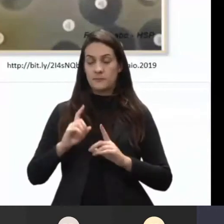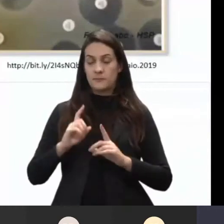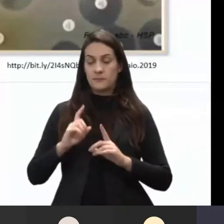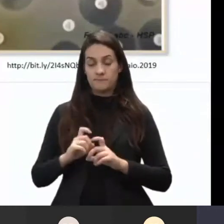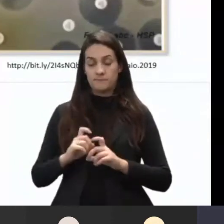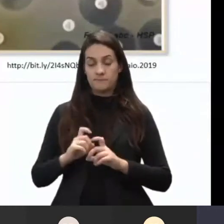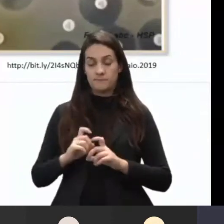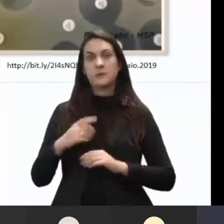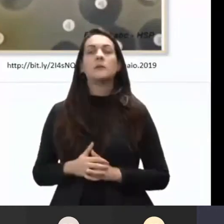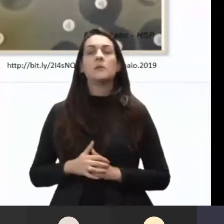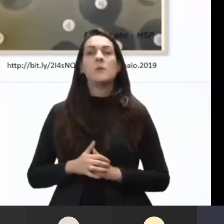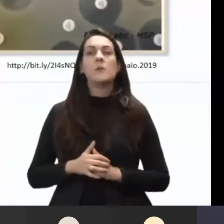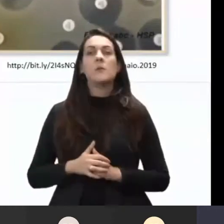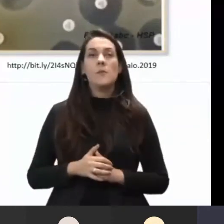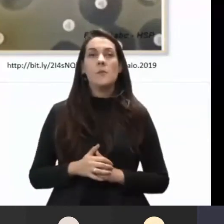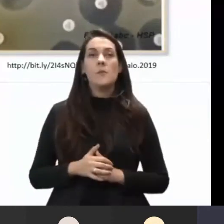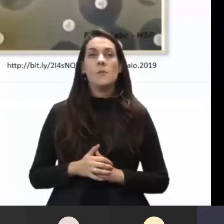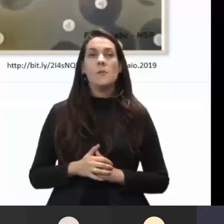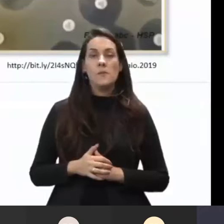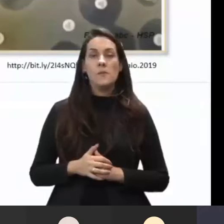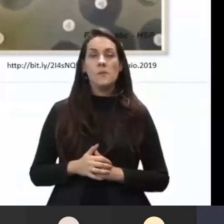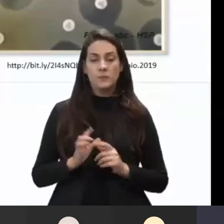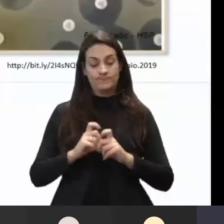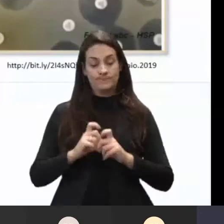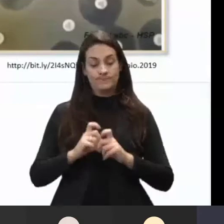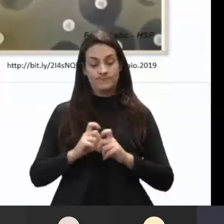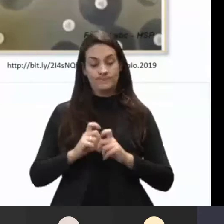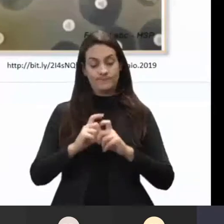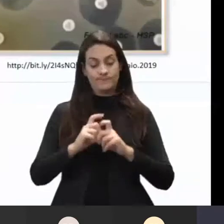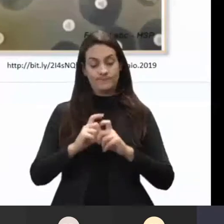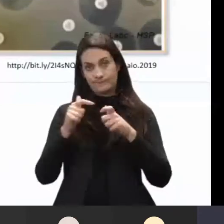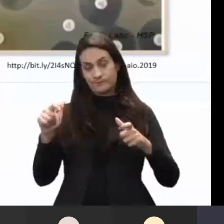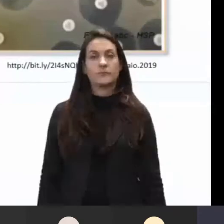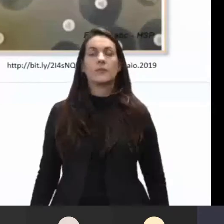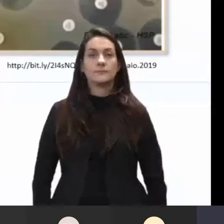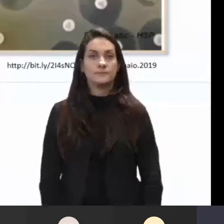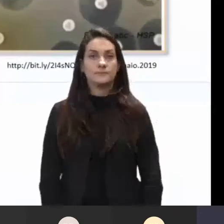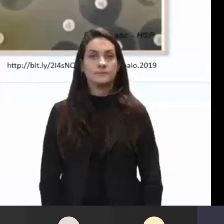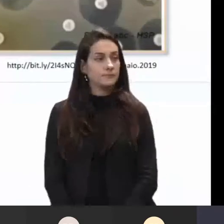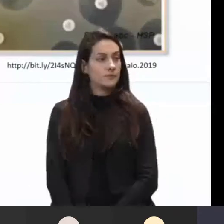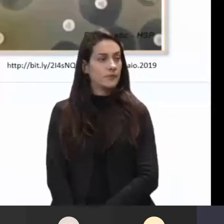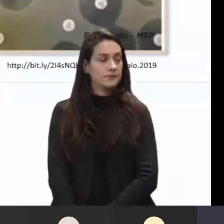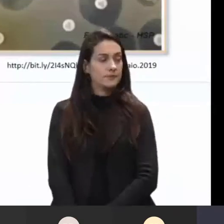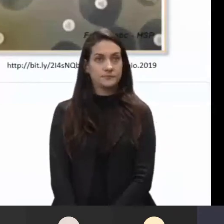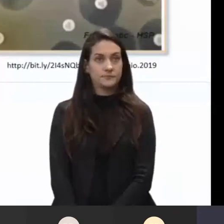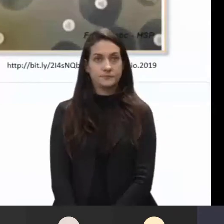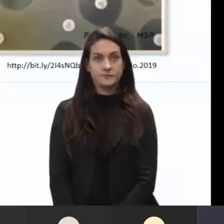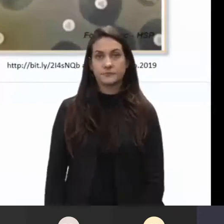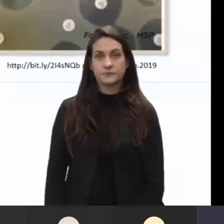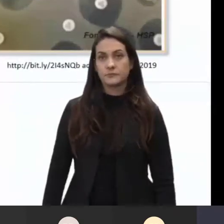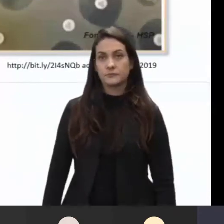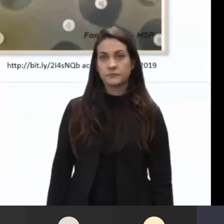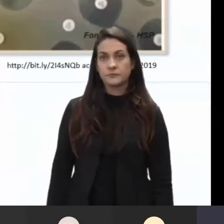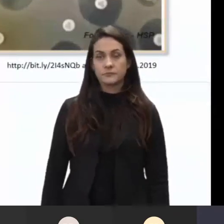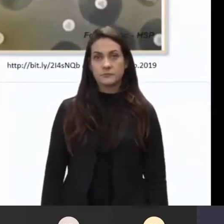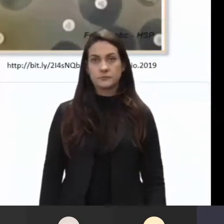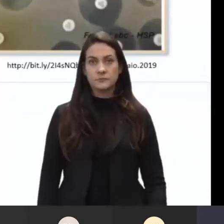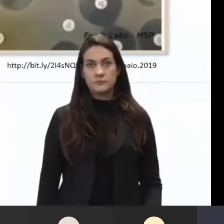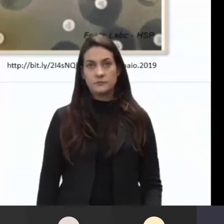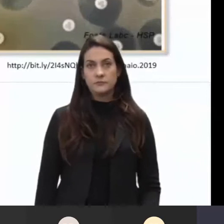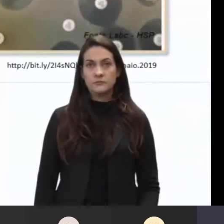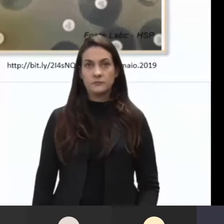aí essa semeadura, esse crescimento carregado. Nessa outra plaquinha, o que você consegue